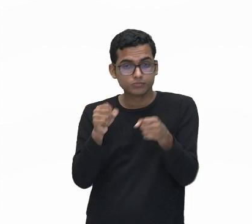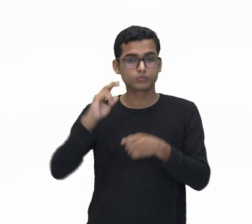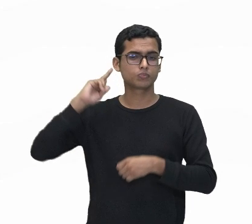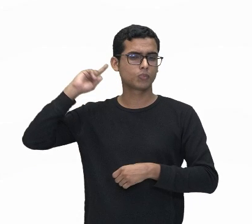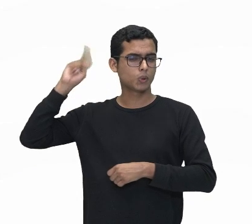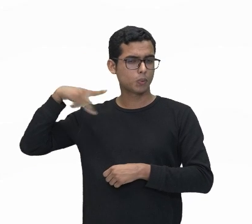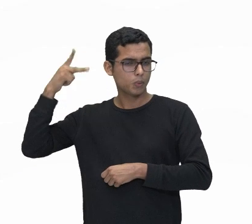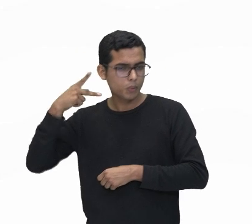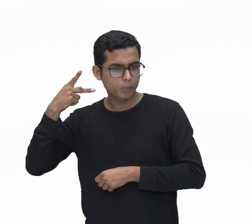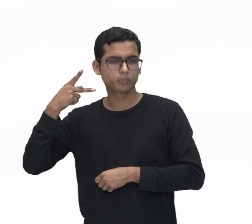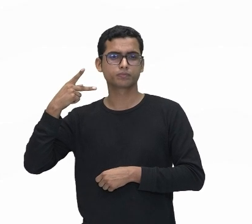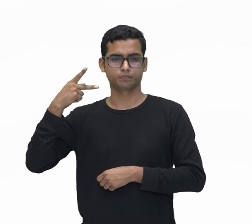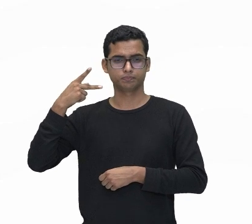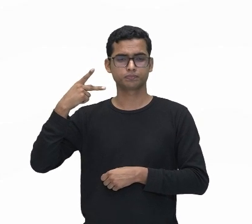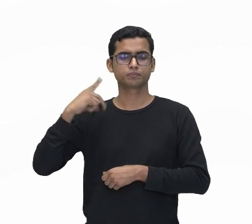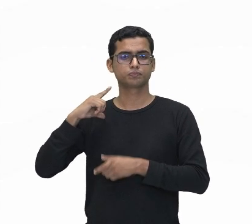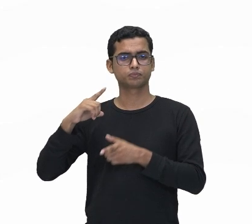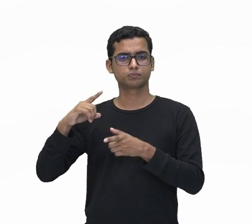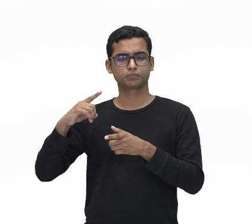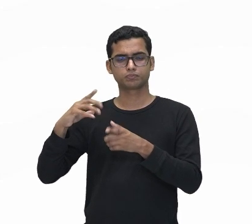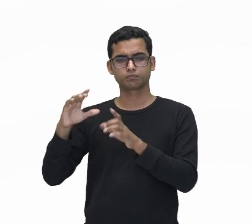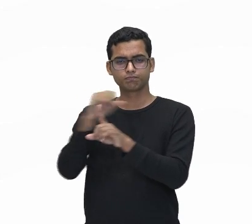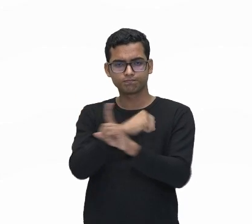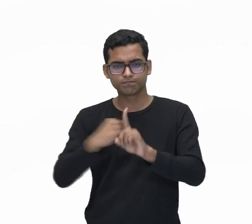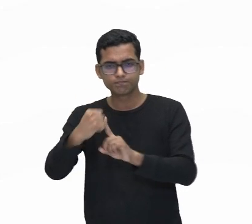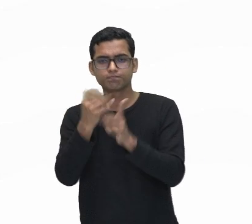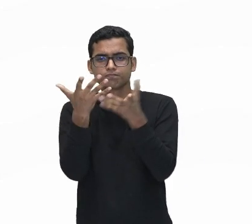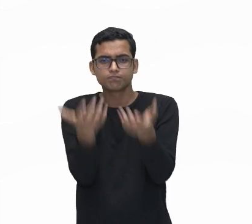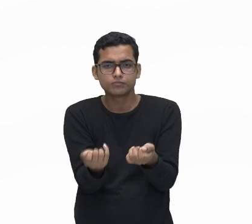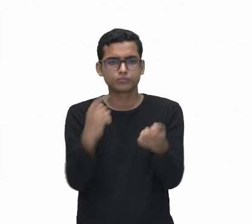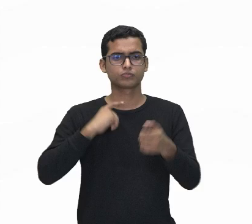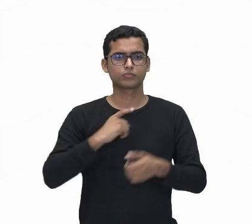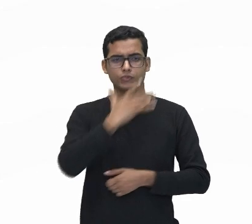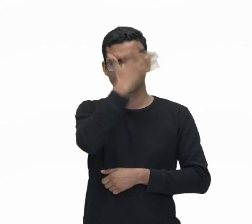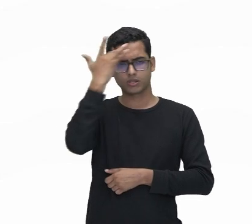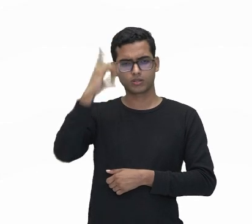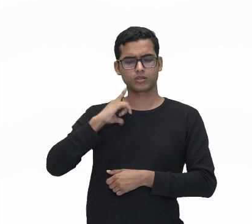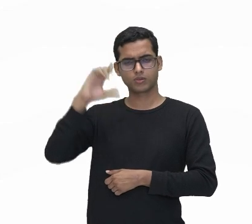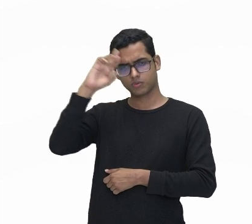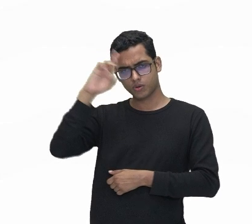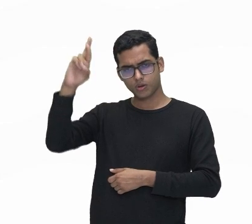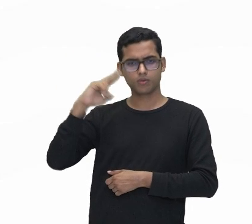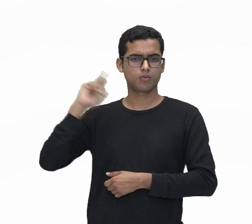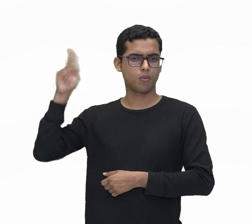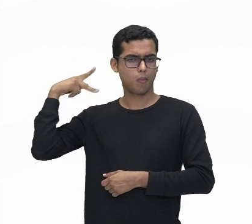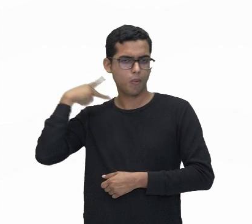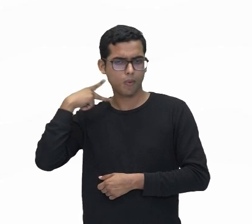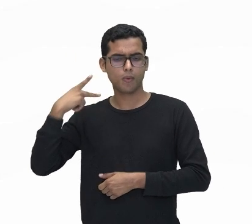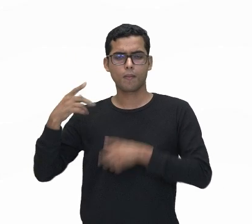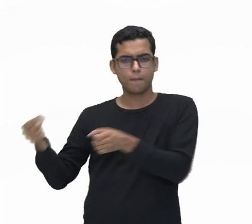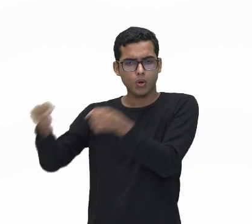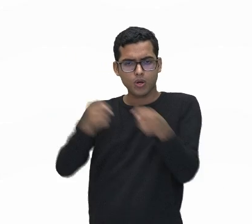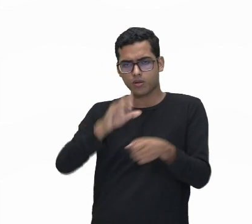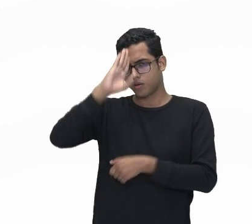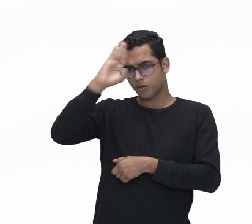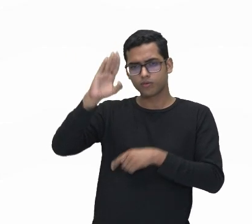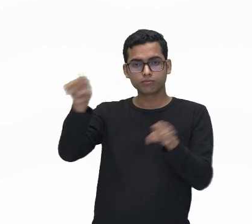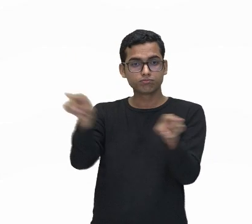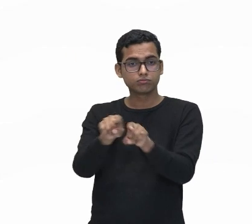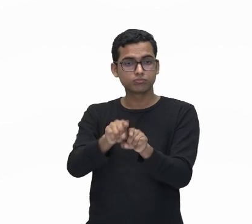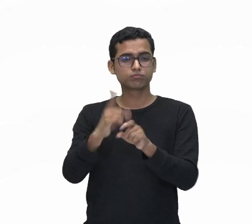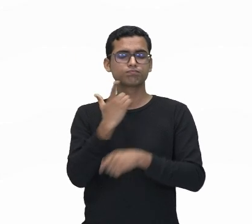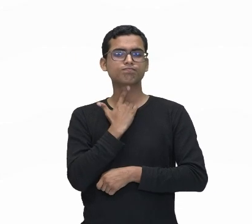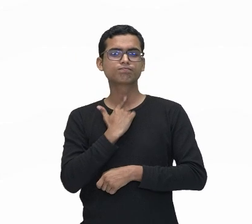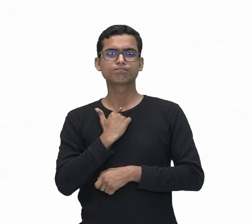seja, o consenso social de que aquele que detém o poder político pode fazer valer sua